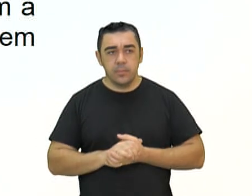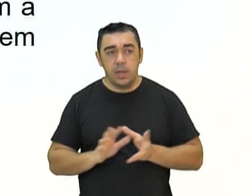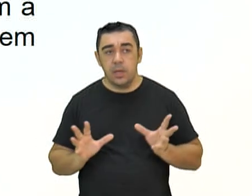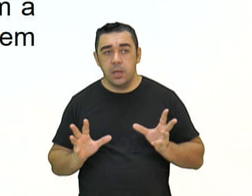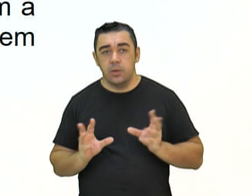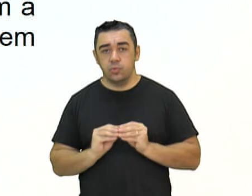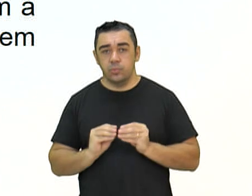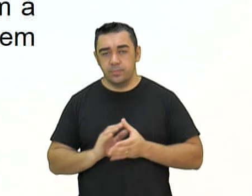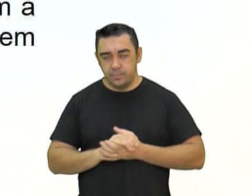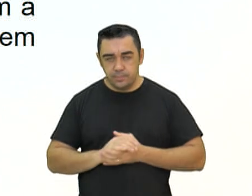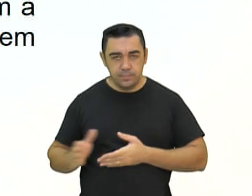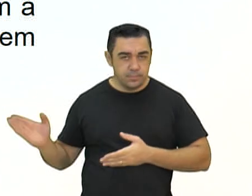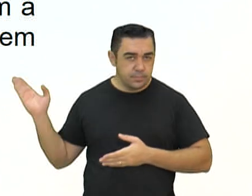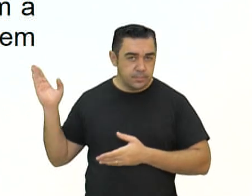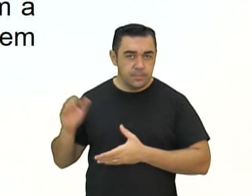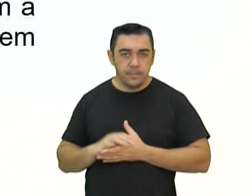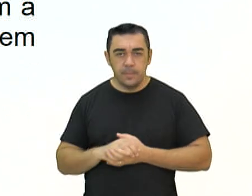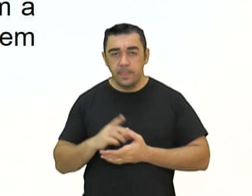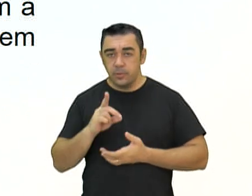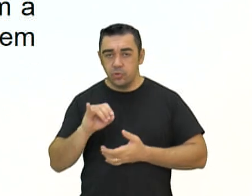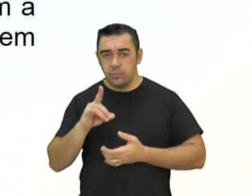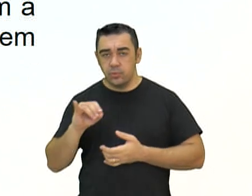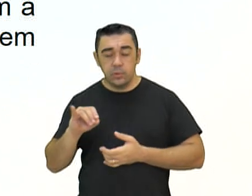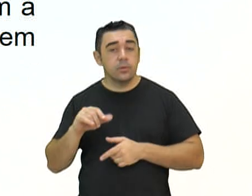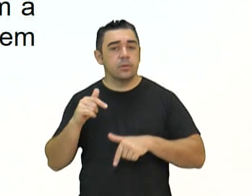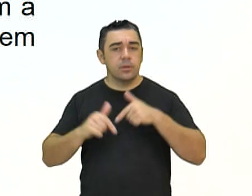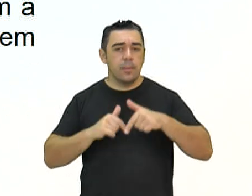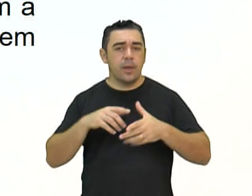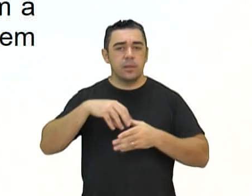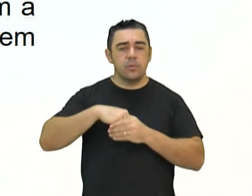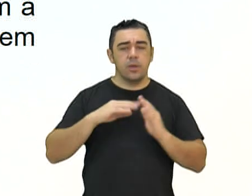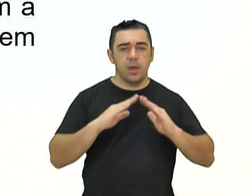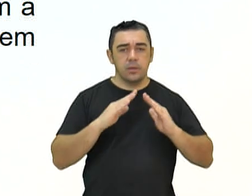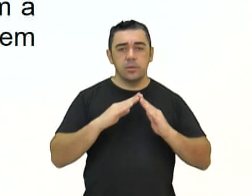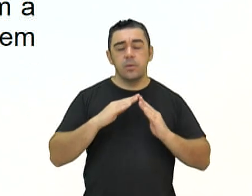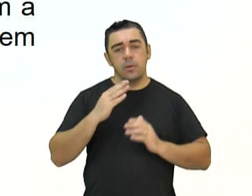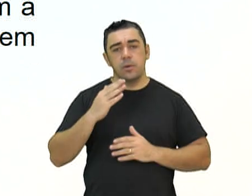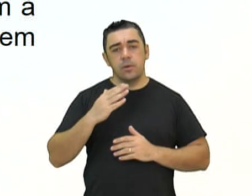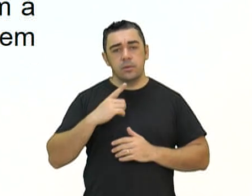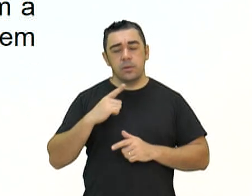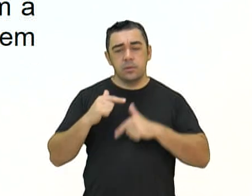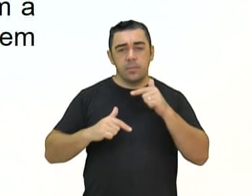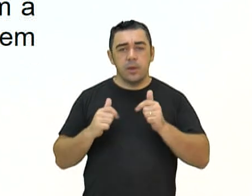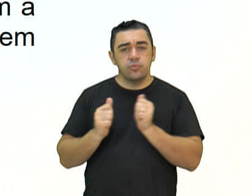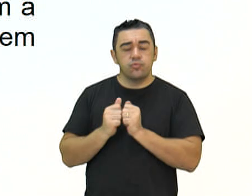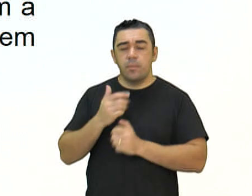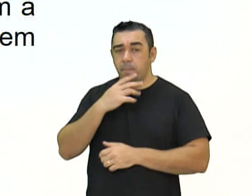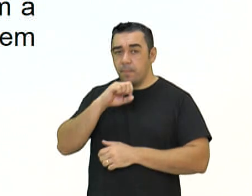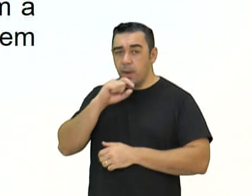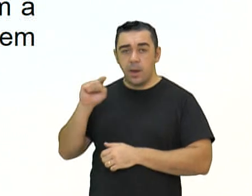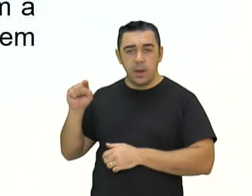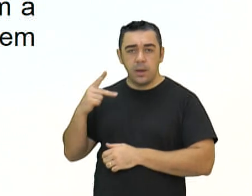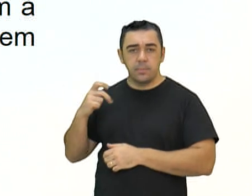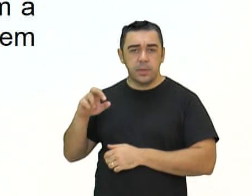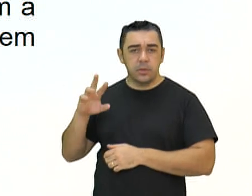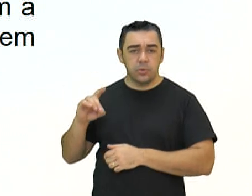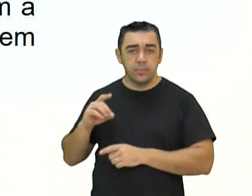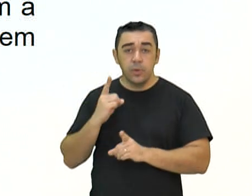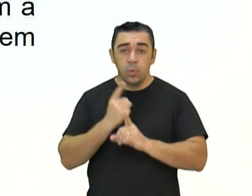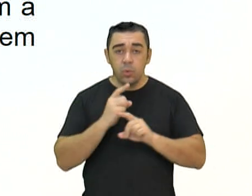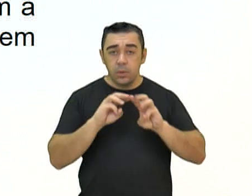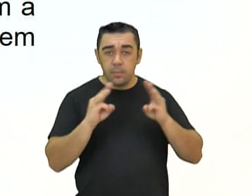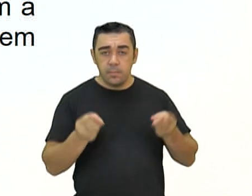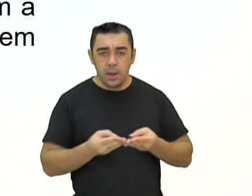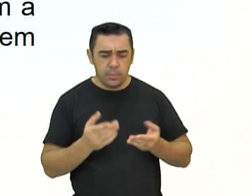Resumo. Didi é um mordomo, pai de Pedro, um jovem menino. Ambos acham um mapa entre duas folhas de um velho